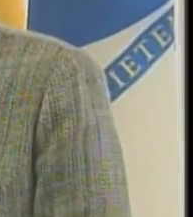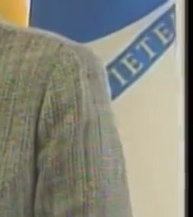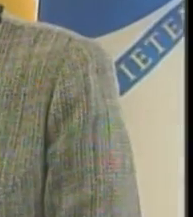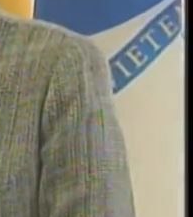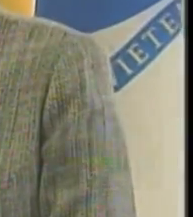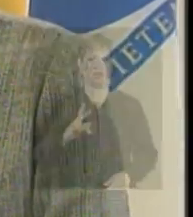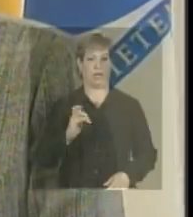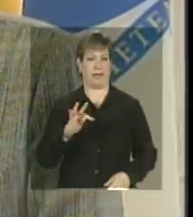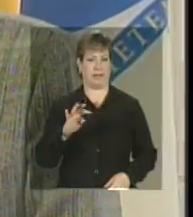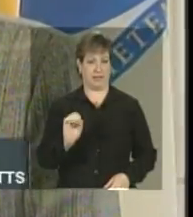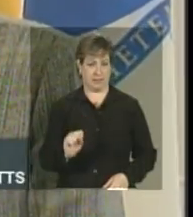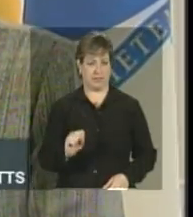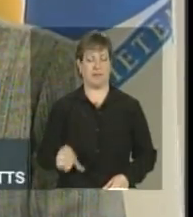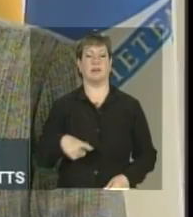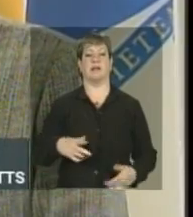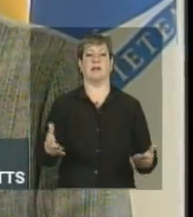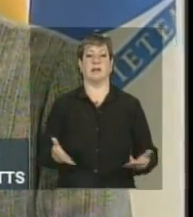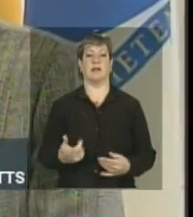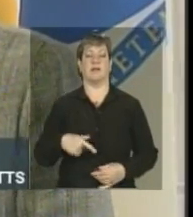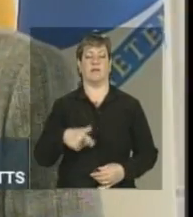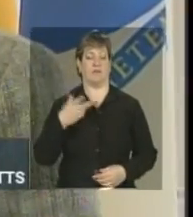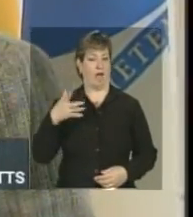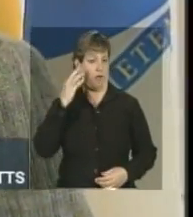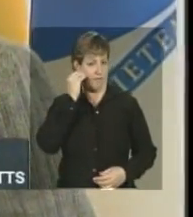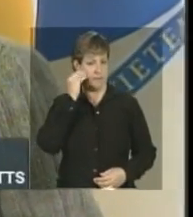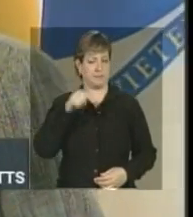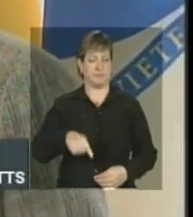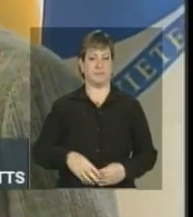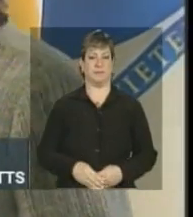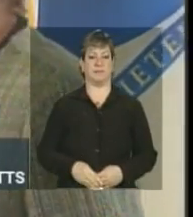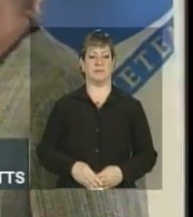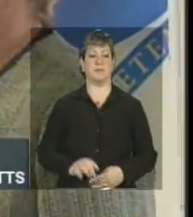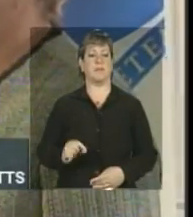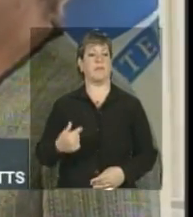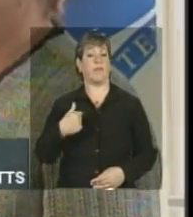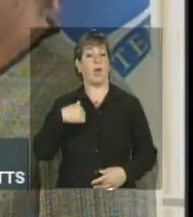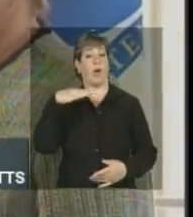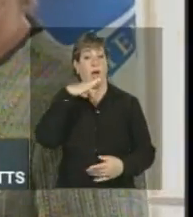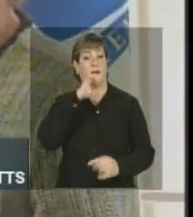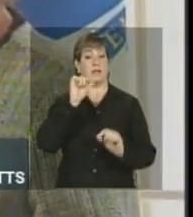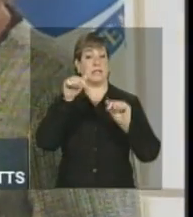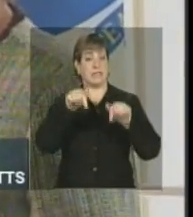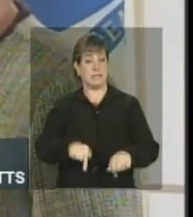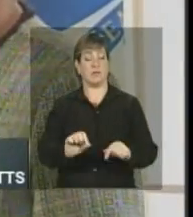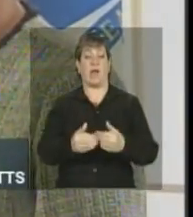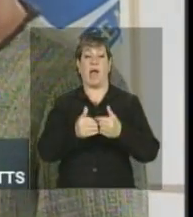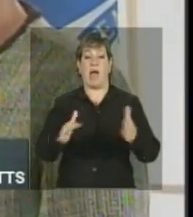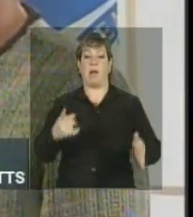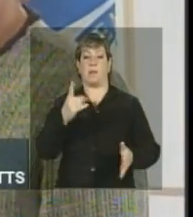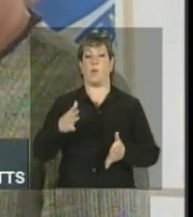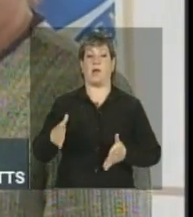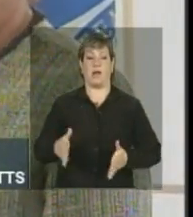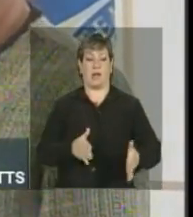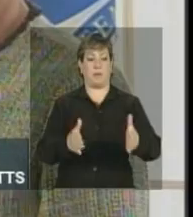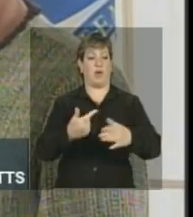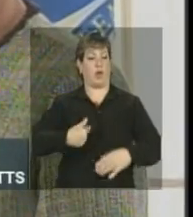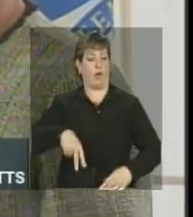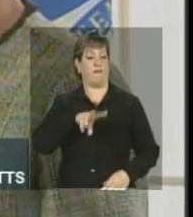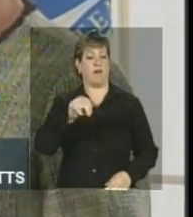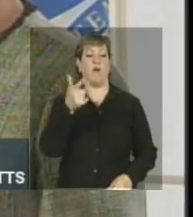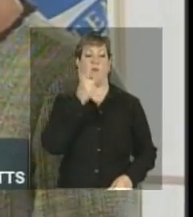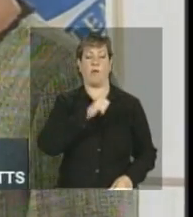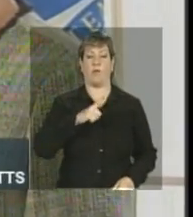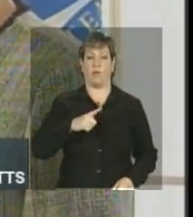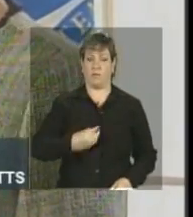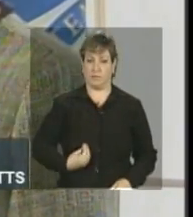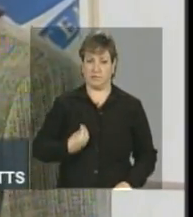Nós estamos assinando. E acho que isso abre um caminho que nós vamos percorrer e eu